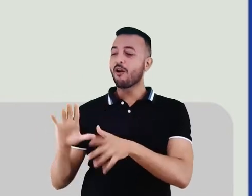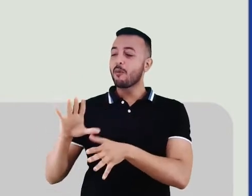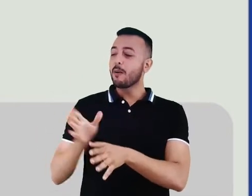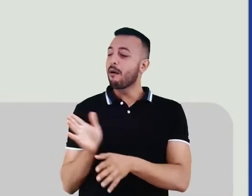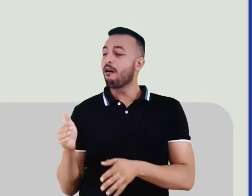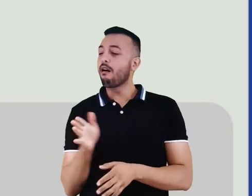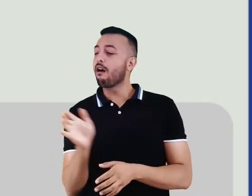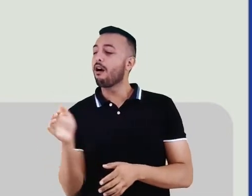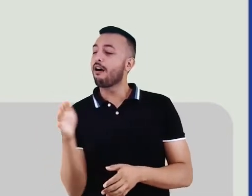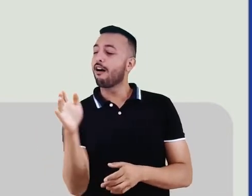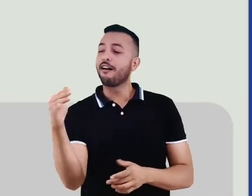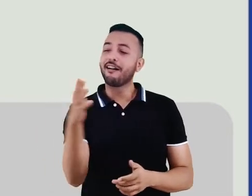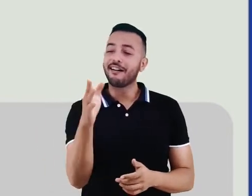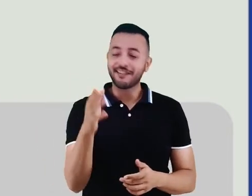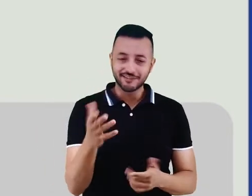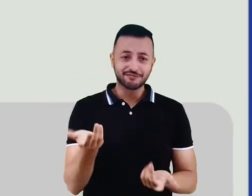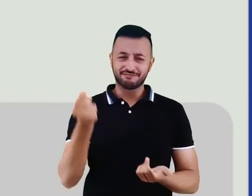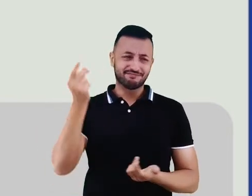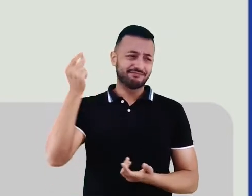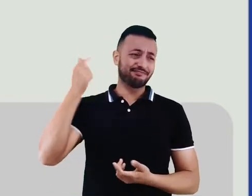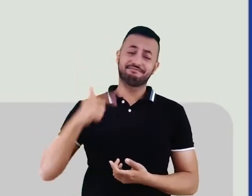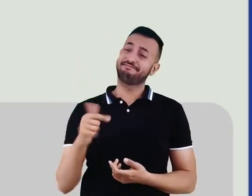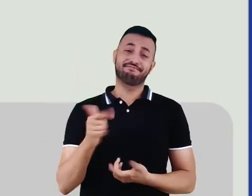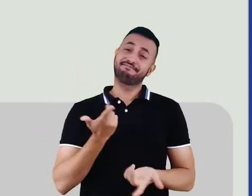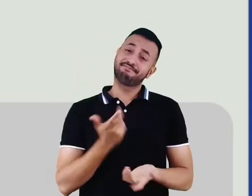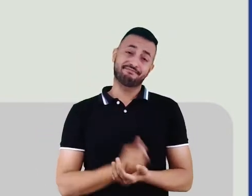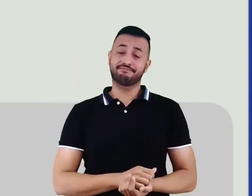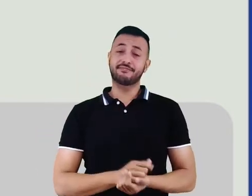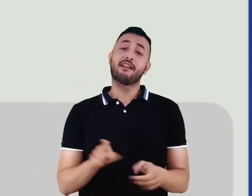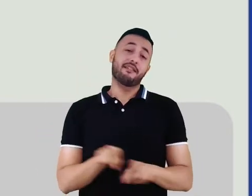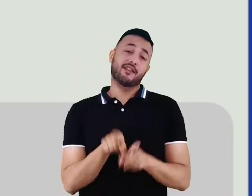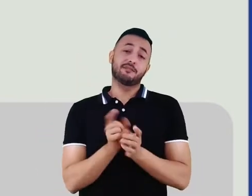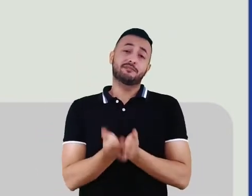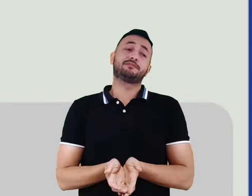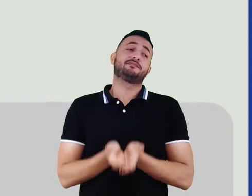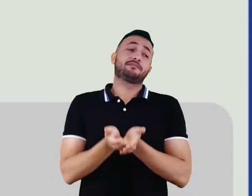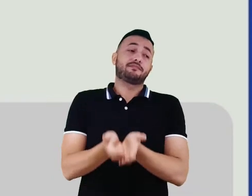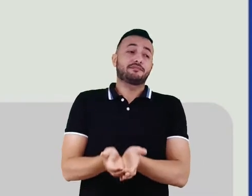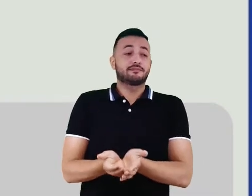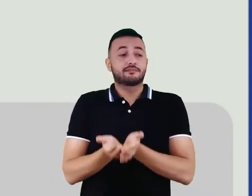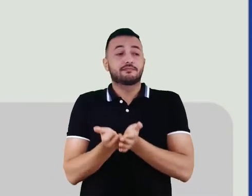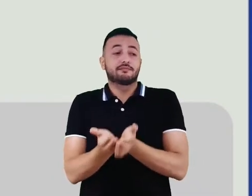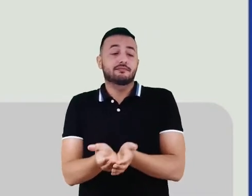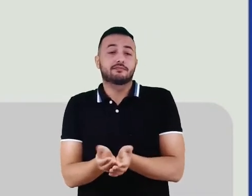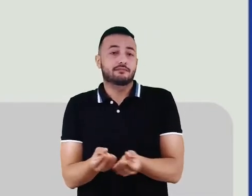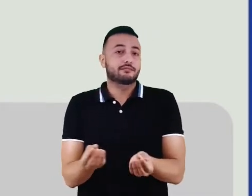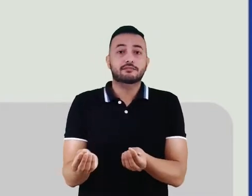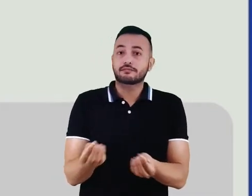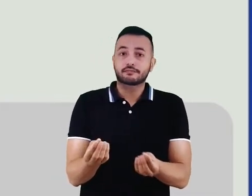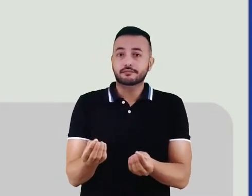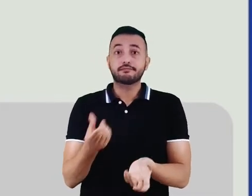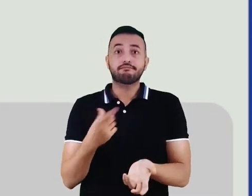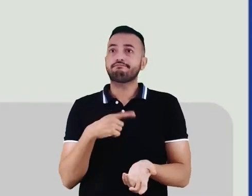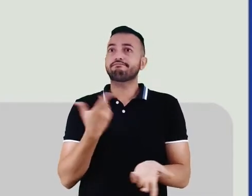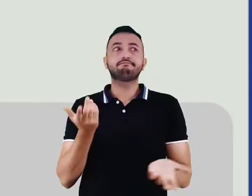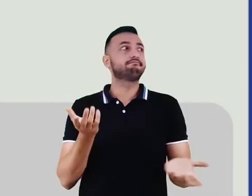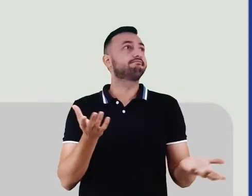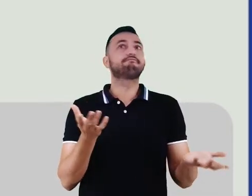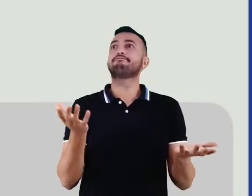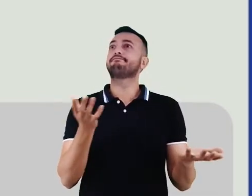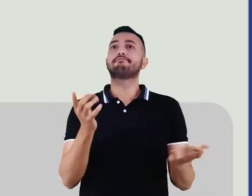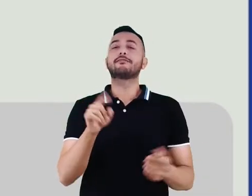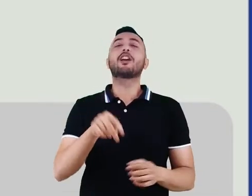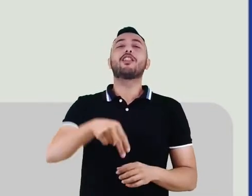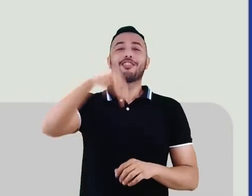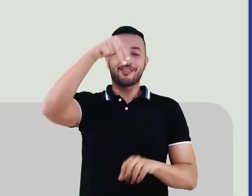determinado local. Os marinheiros usavam os pontos cardeais. Eles viam, por exemplo, eles sabiam que o